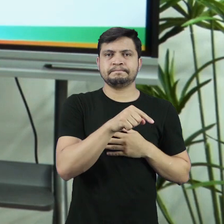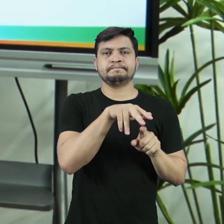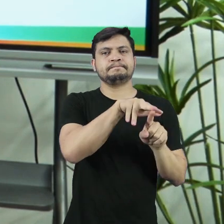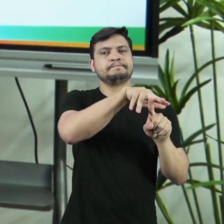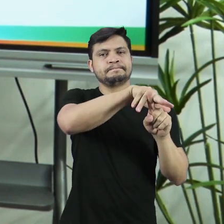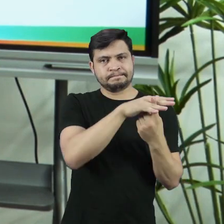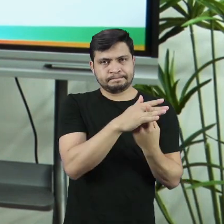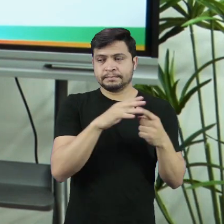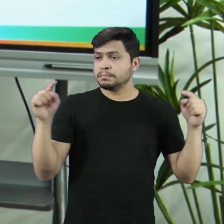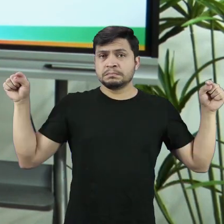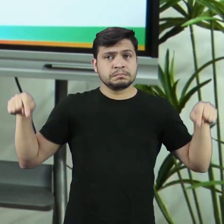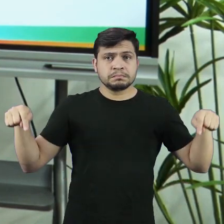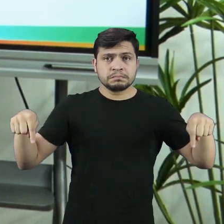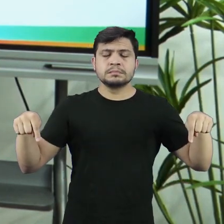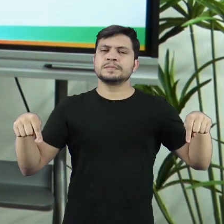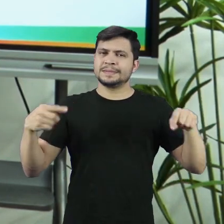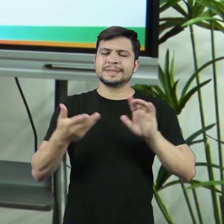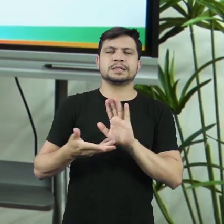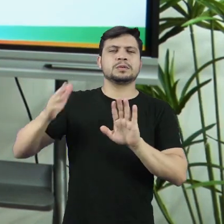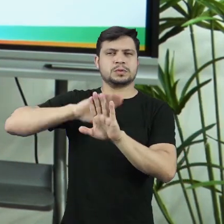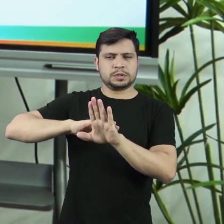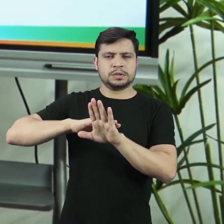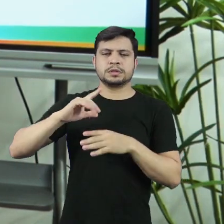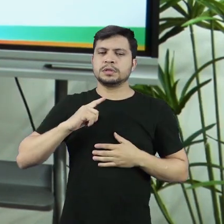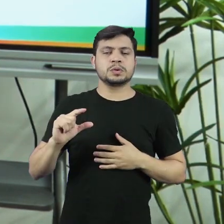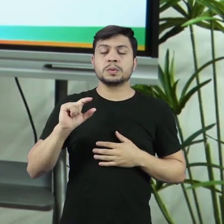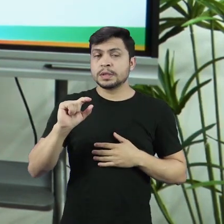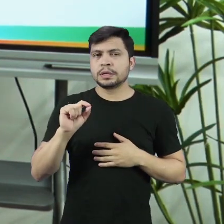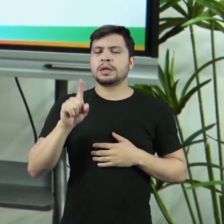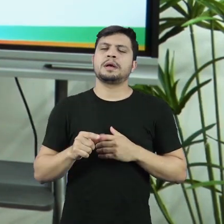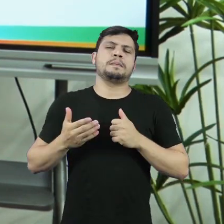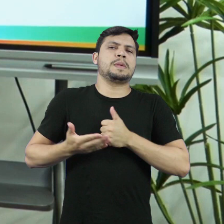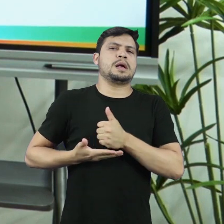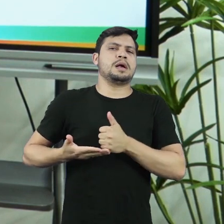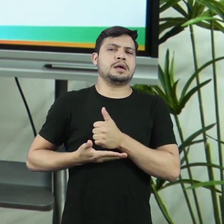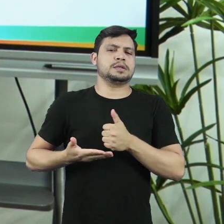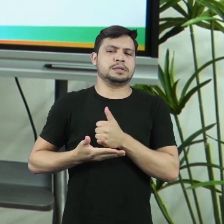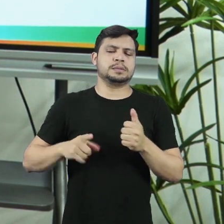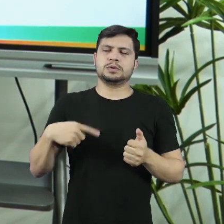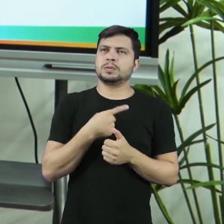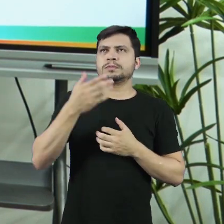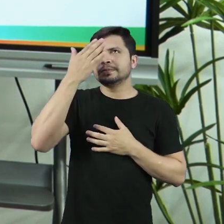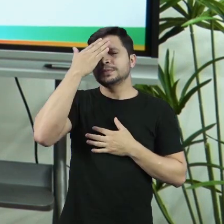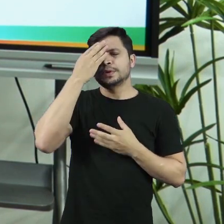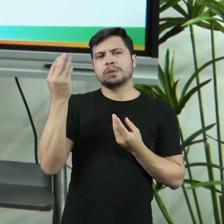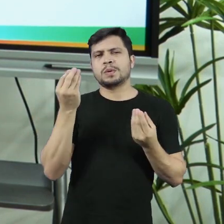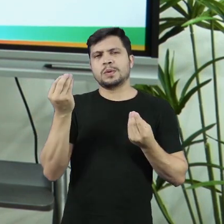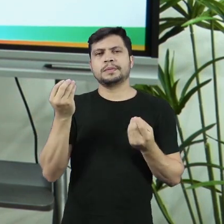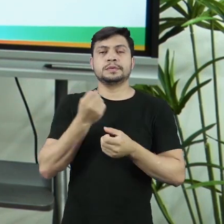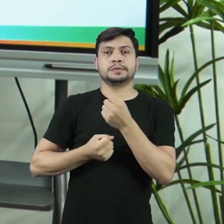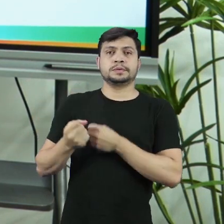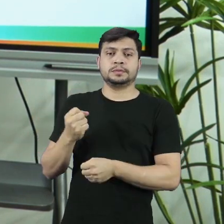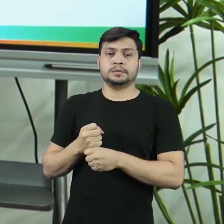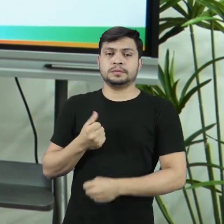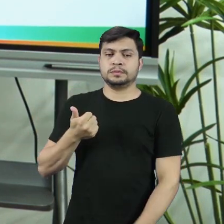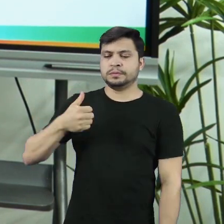duas ideologias, esses dois grupos, eles são pontos de partida para a gente entender como em 47 o presidente